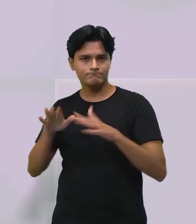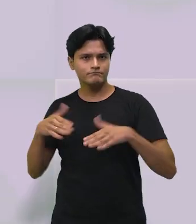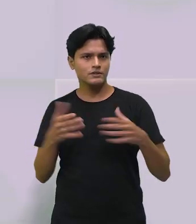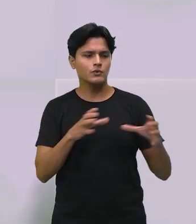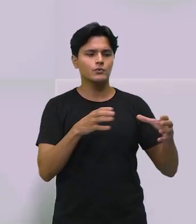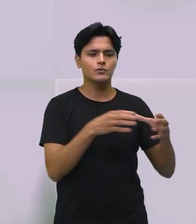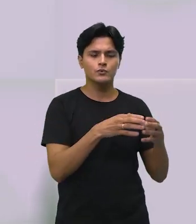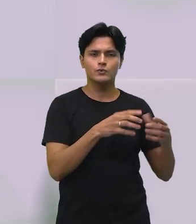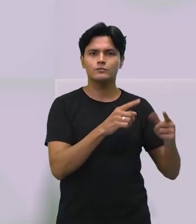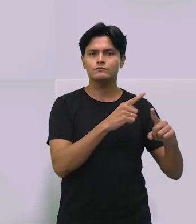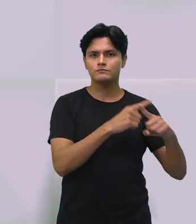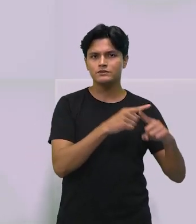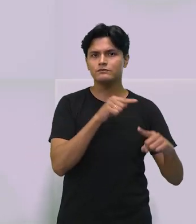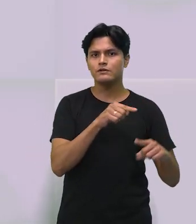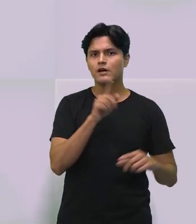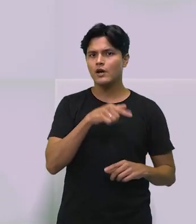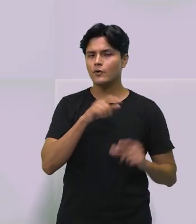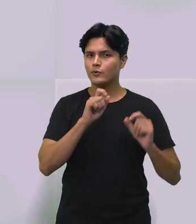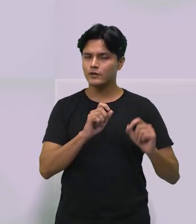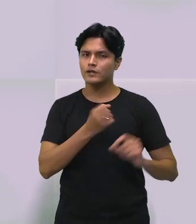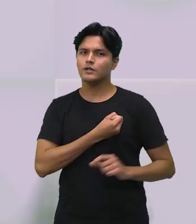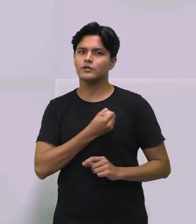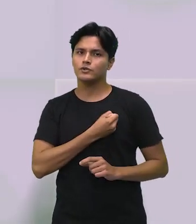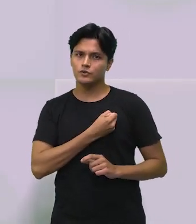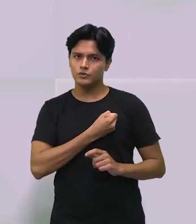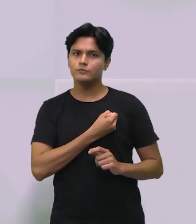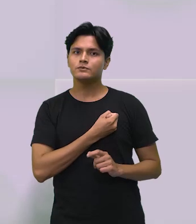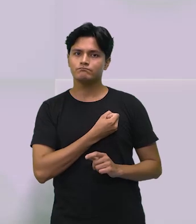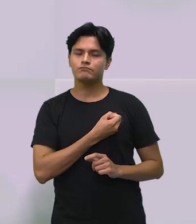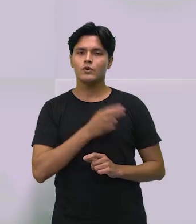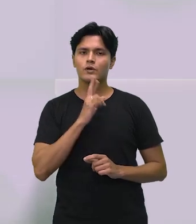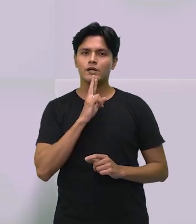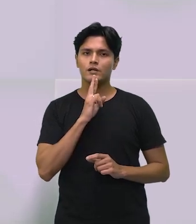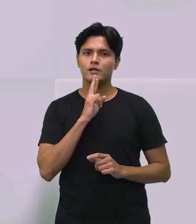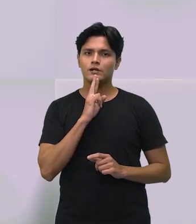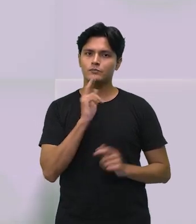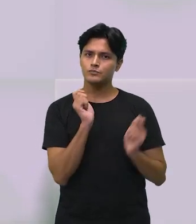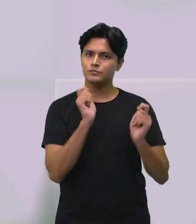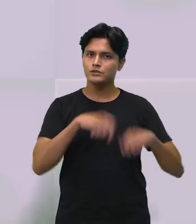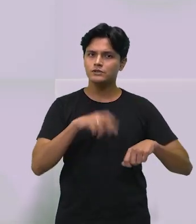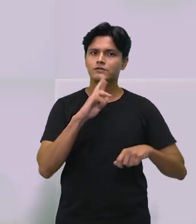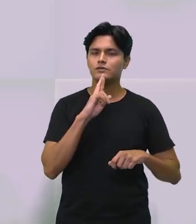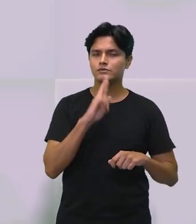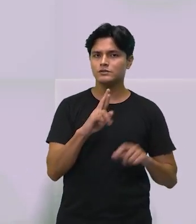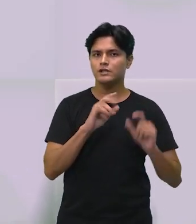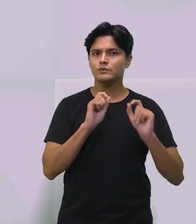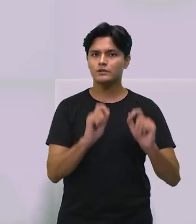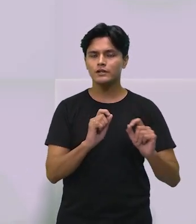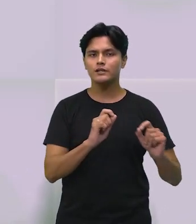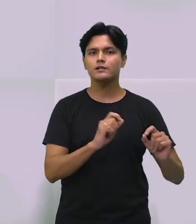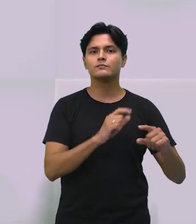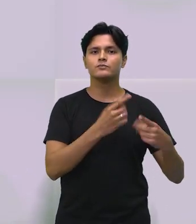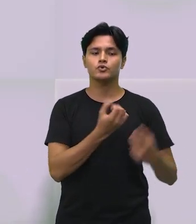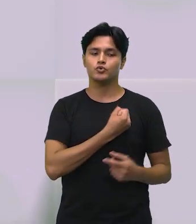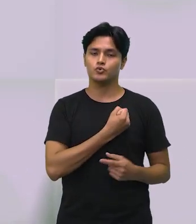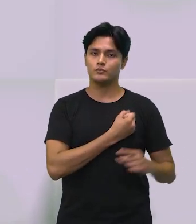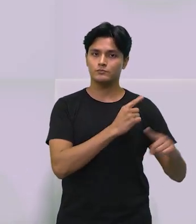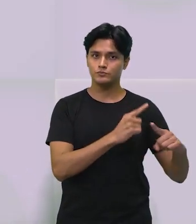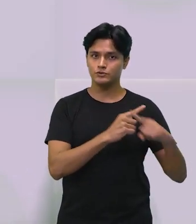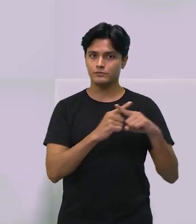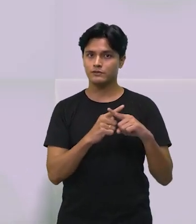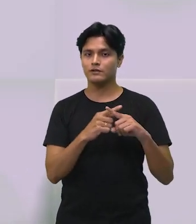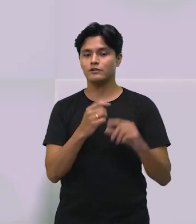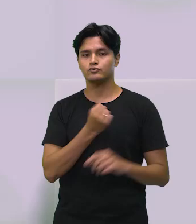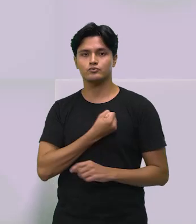número, são todos aqueles em que o resultado é uma multiplicação desse número por outro,